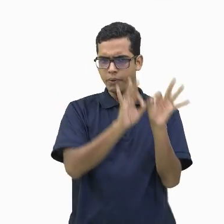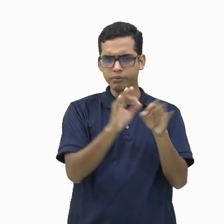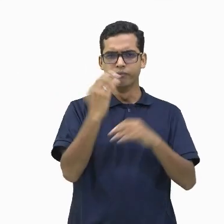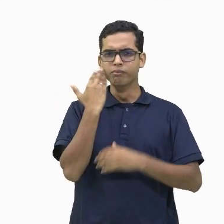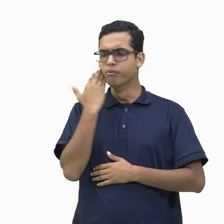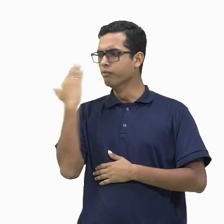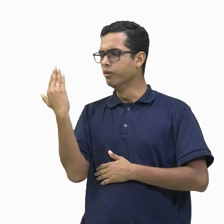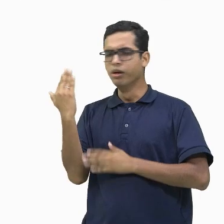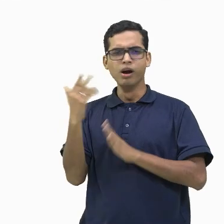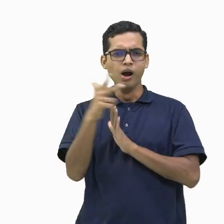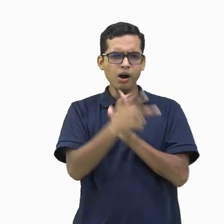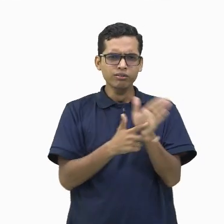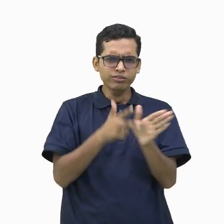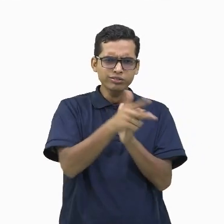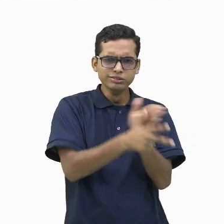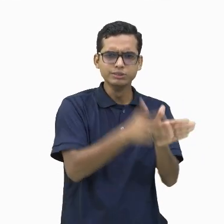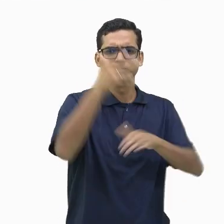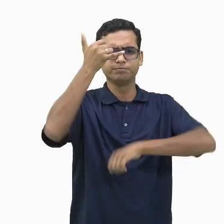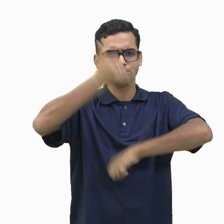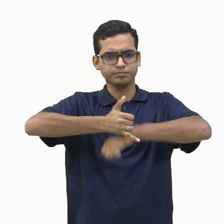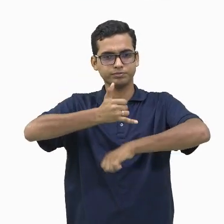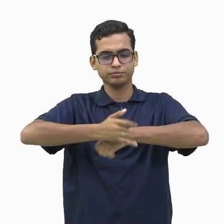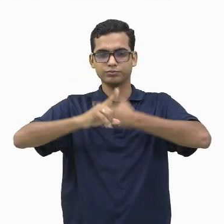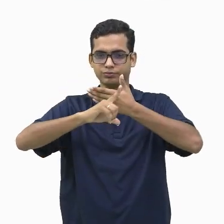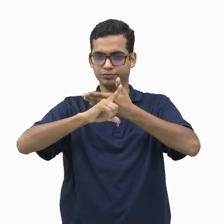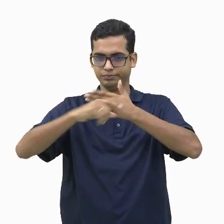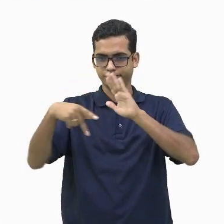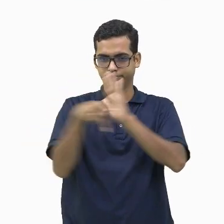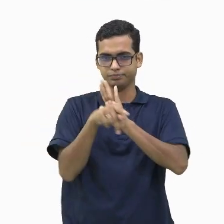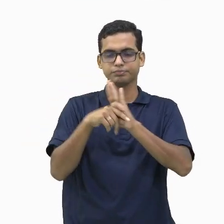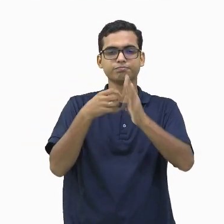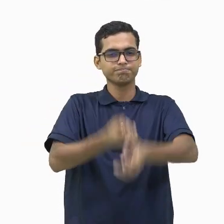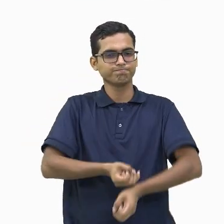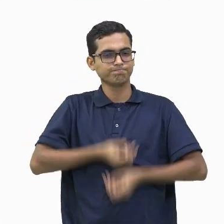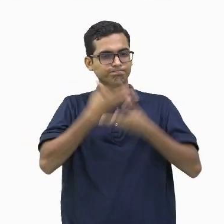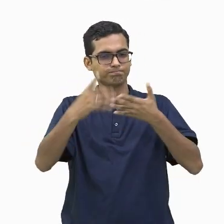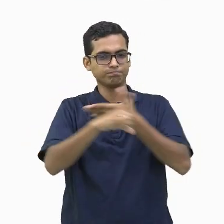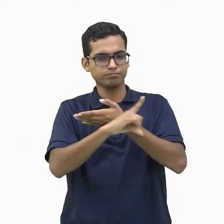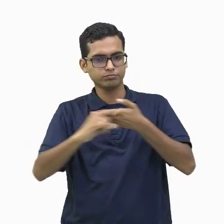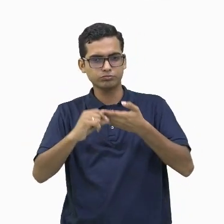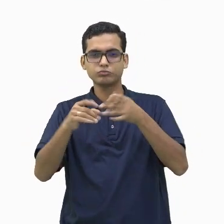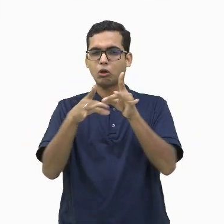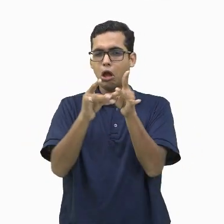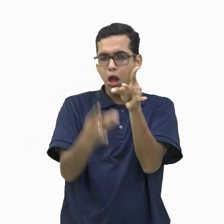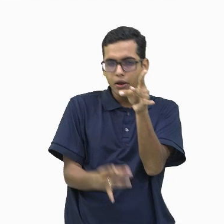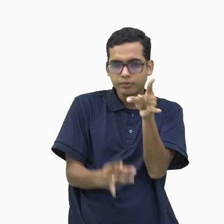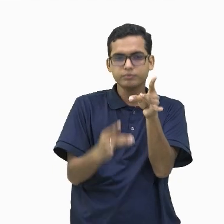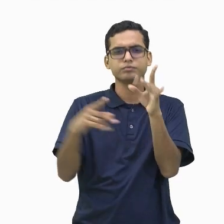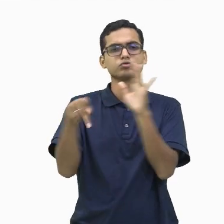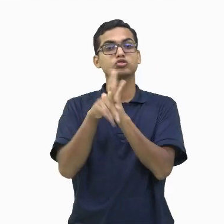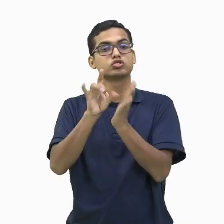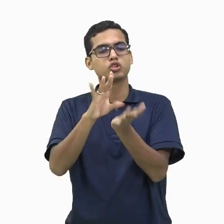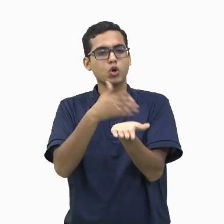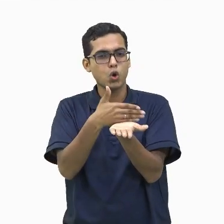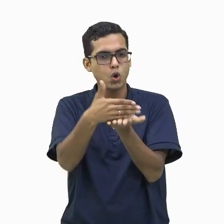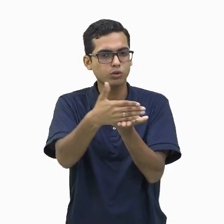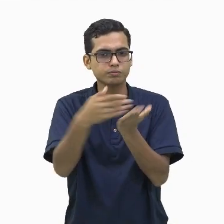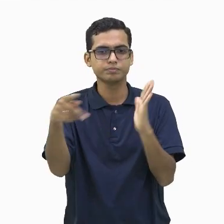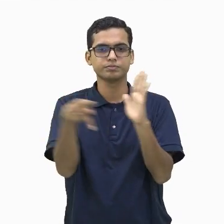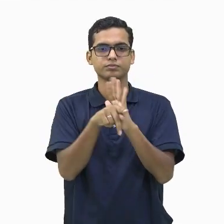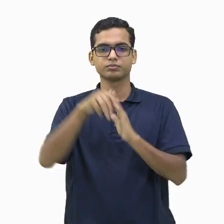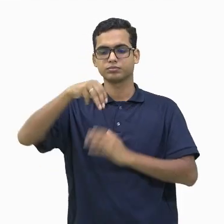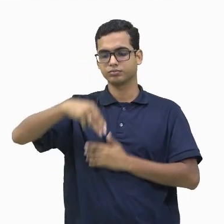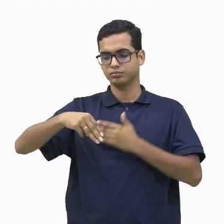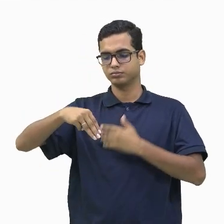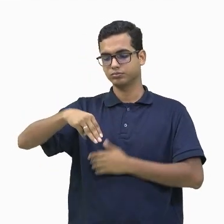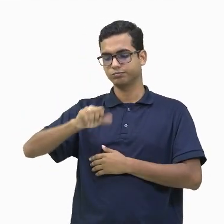por exemplo, que é um poema de Manuel Bandeira, um poema longo, tá? Aqui a gente trouxe apenas o início e notem